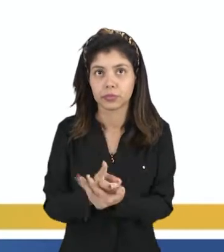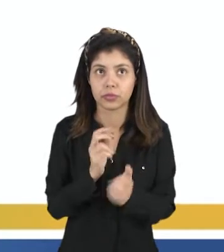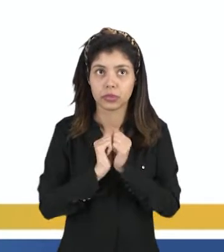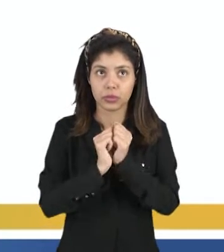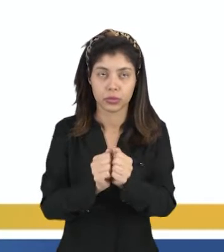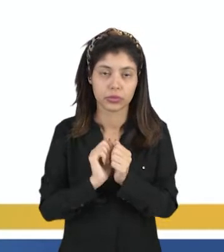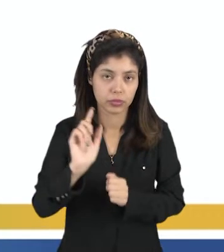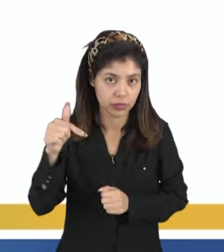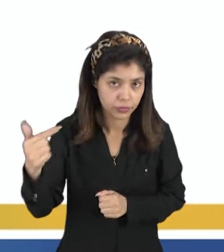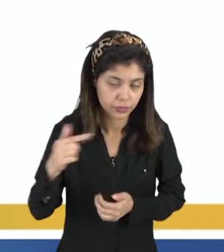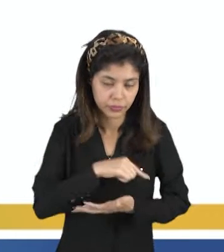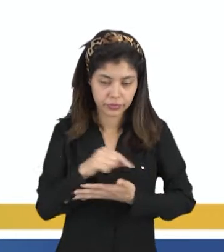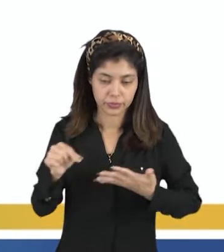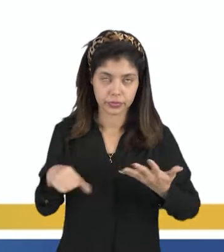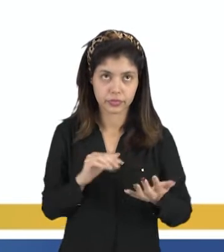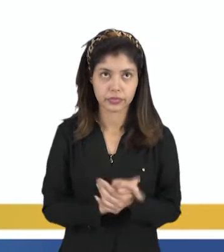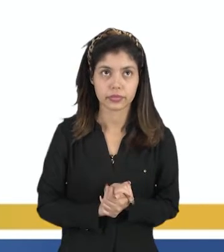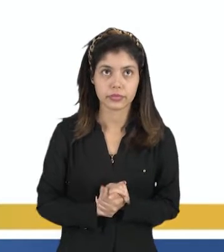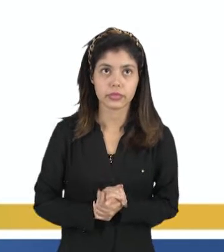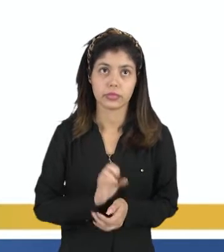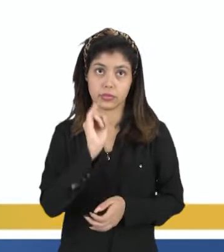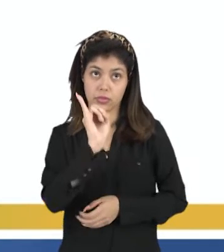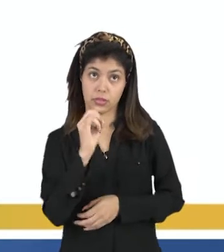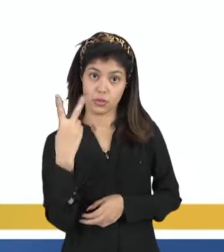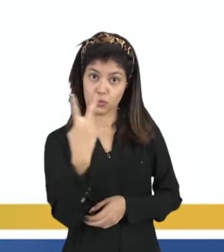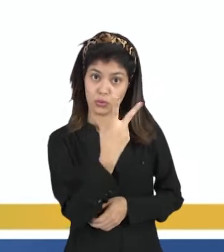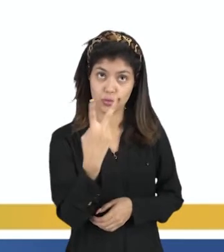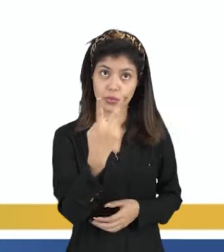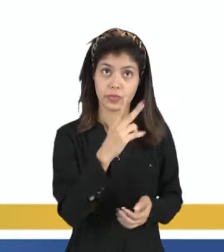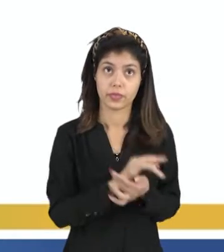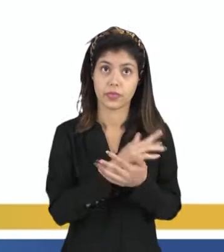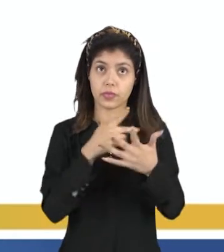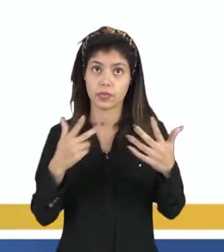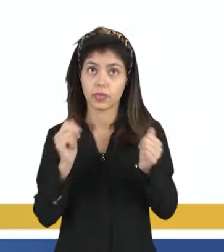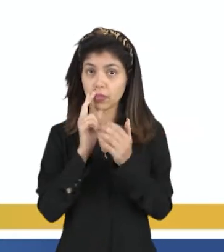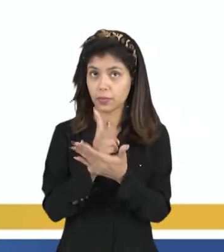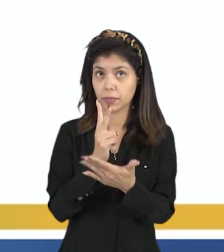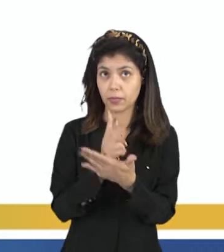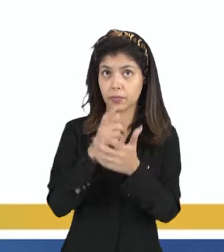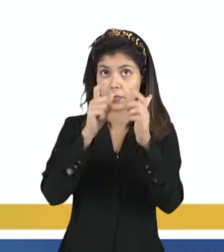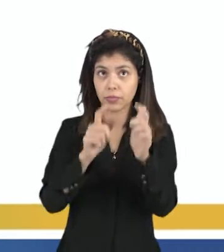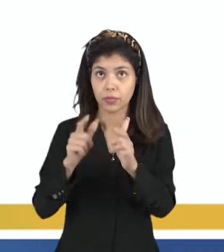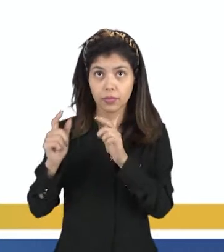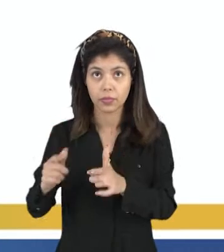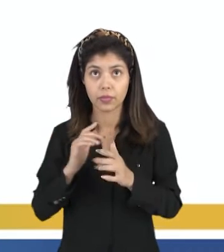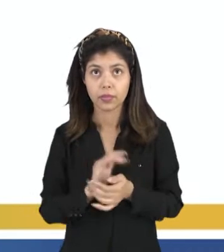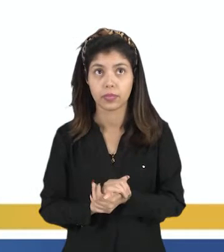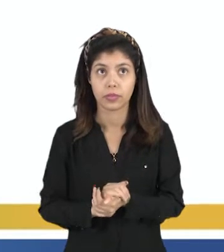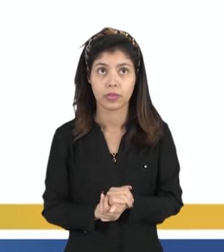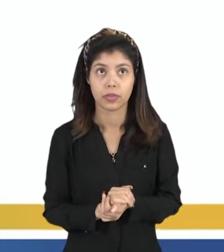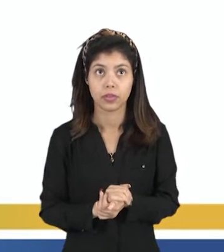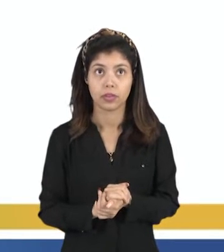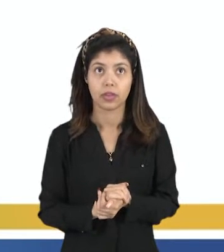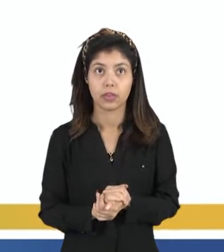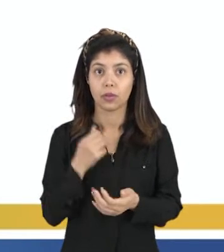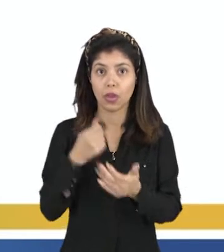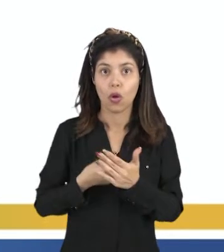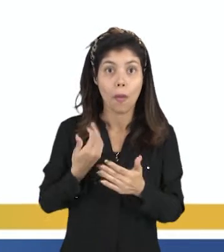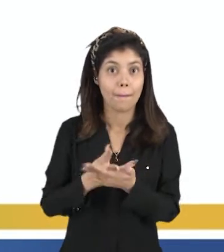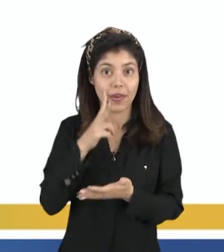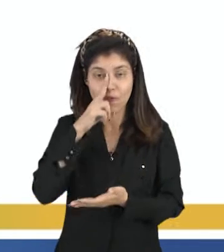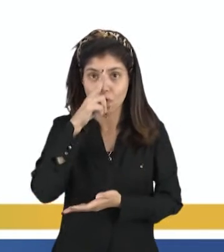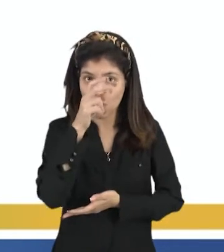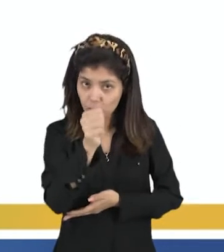tempo, vários odores ao mesmo tempo. Se 2 odores coexistirem no mesmo local, por exemplo, predominará o